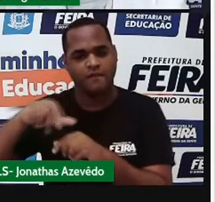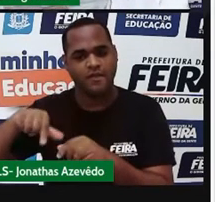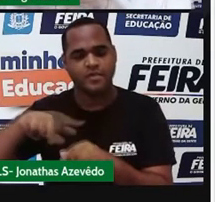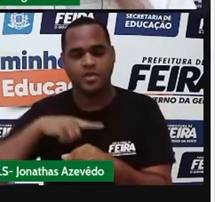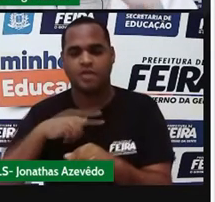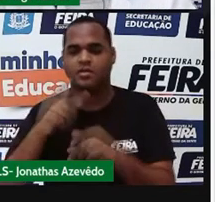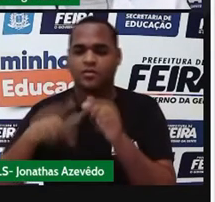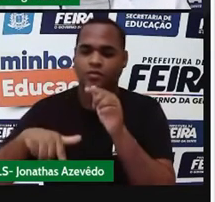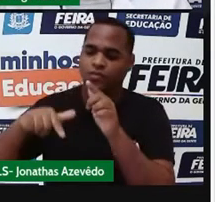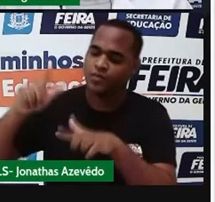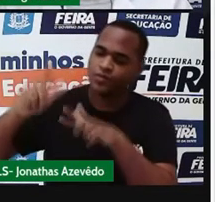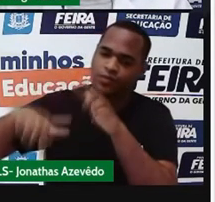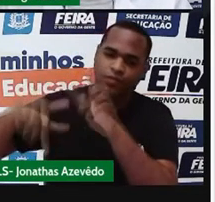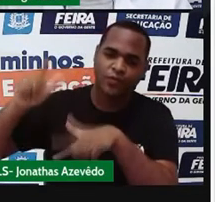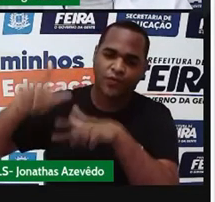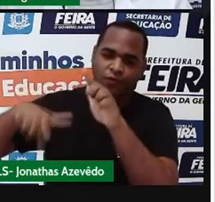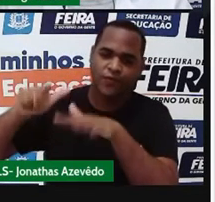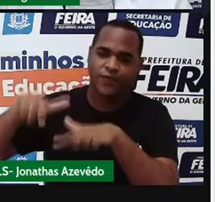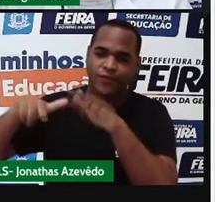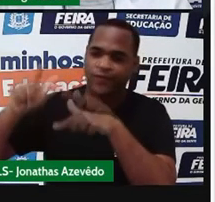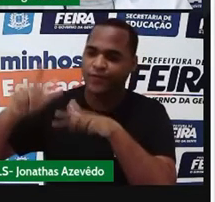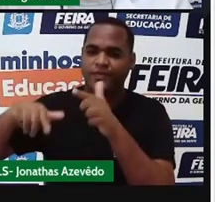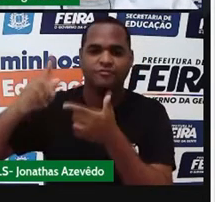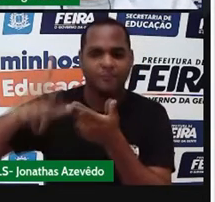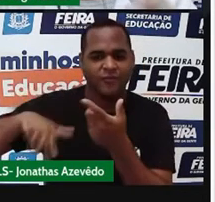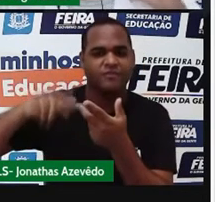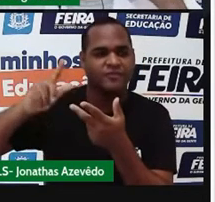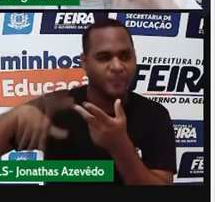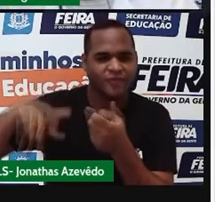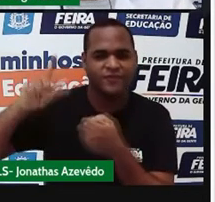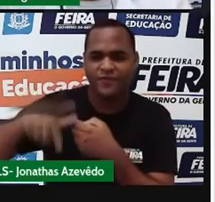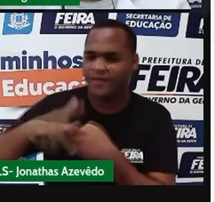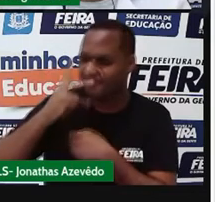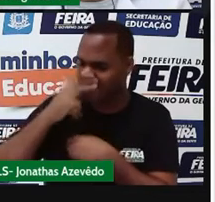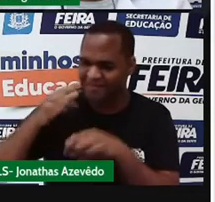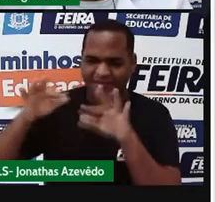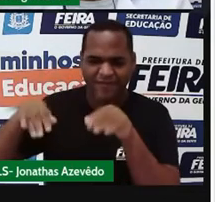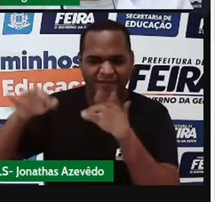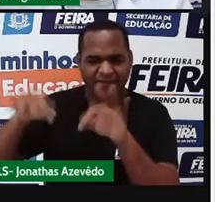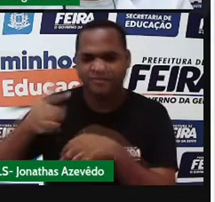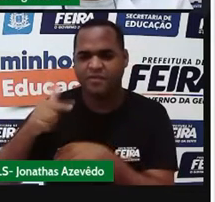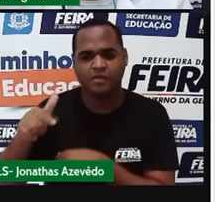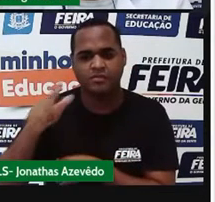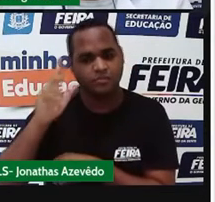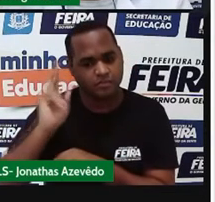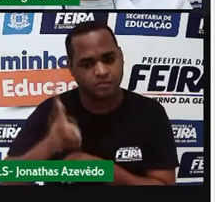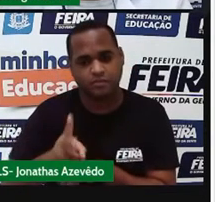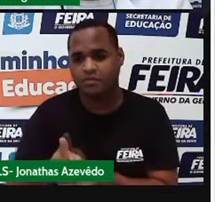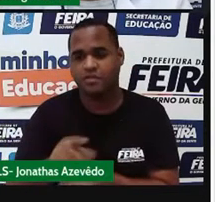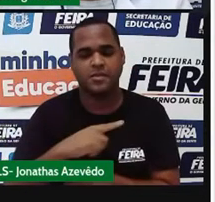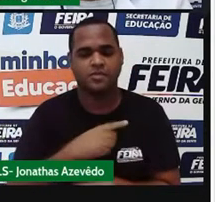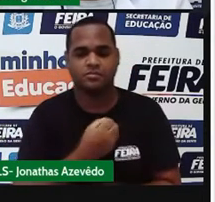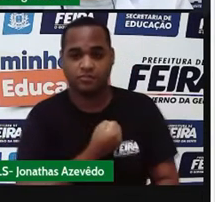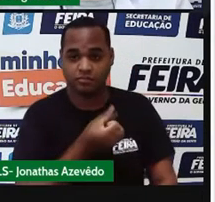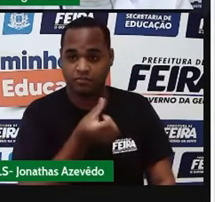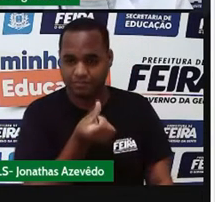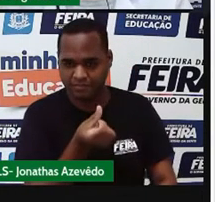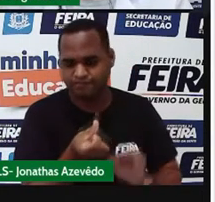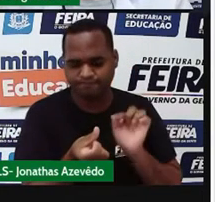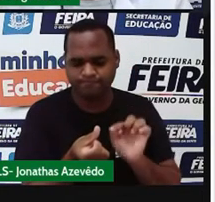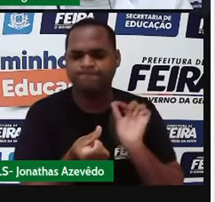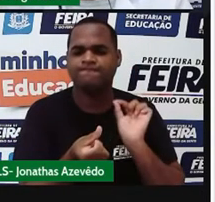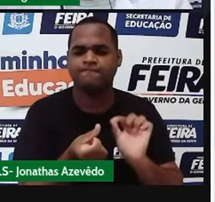repetindo infinitamente se repetindo infinitamente Como assim o professor o algarismo 6 aqui ó